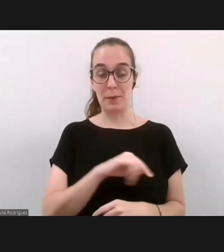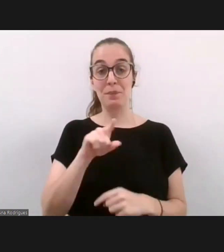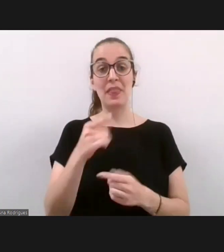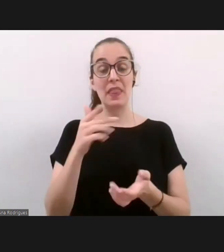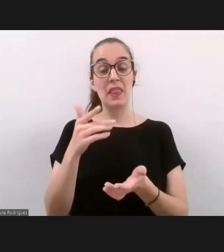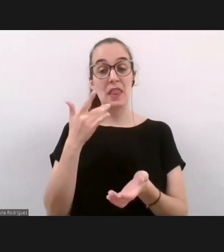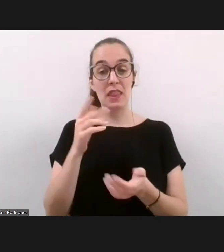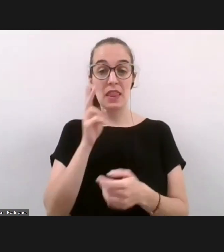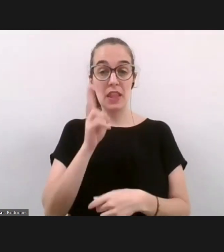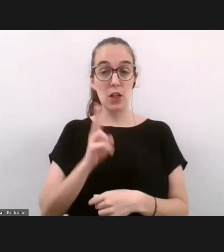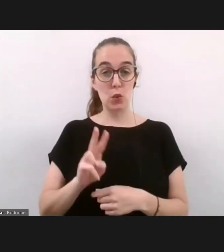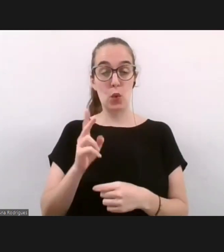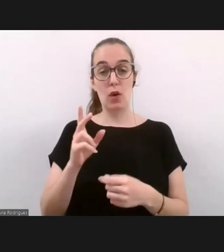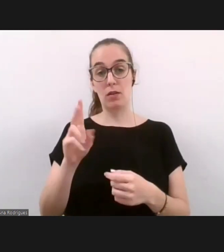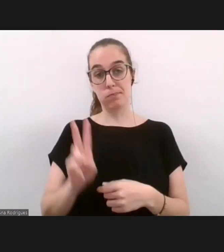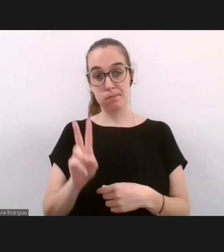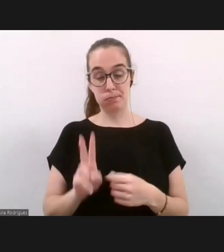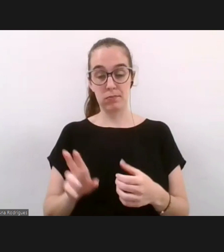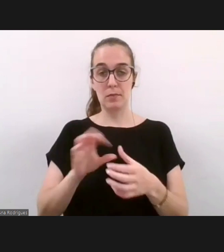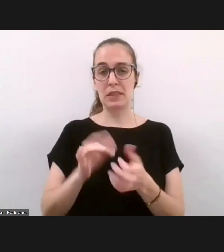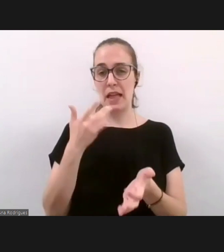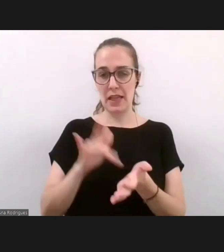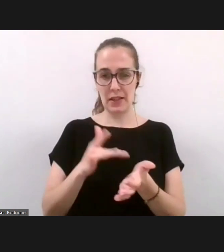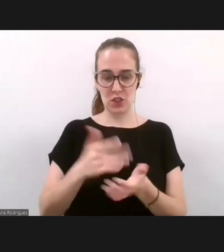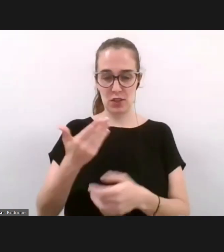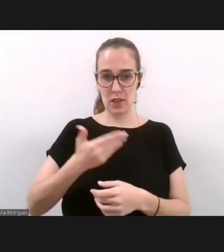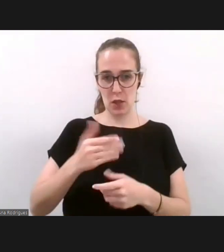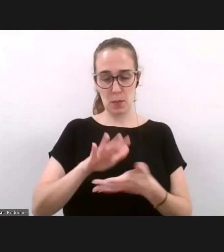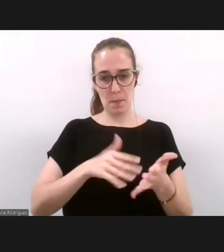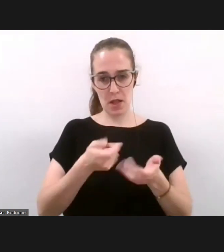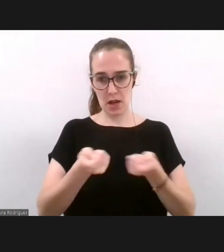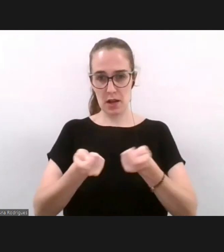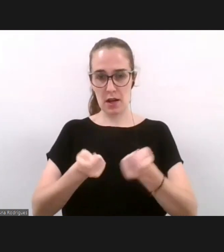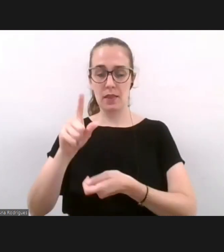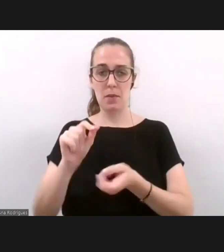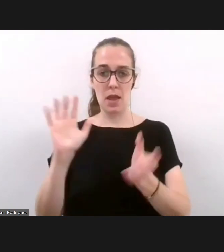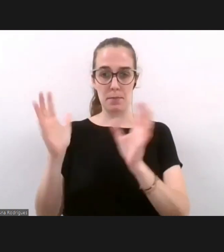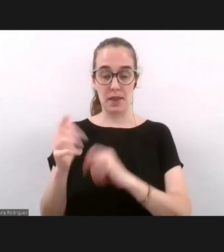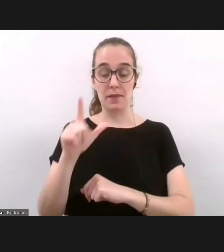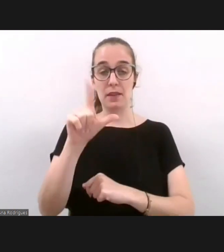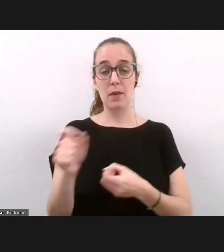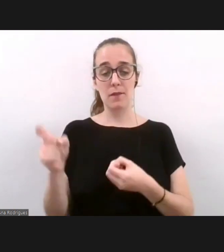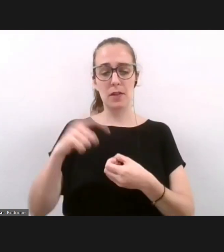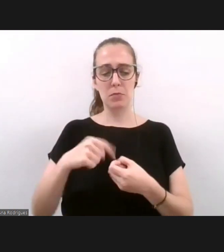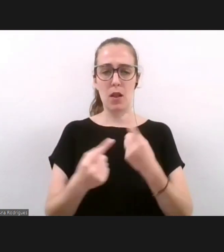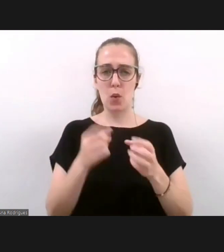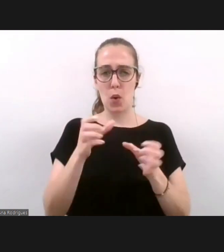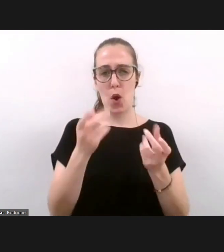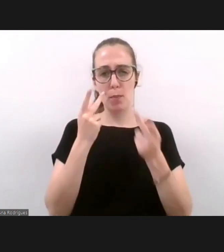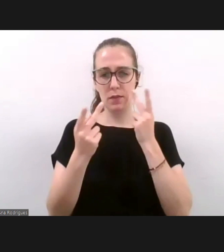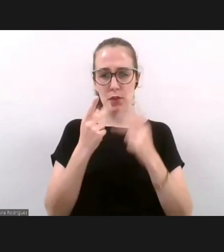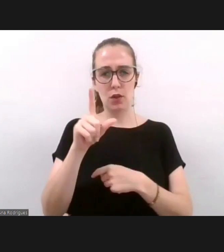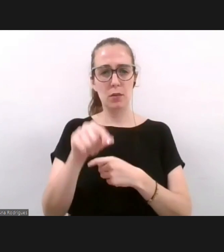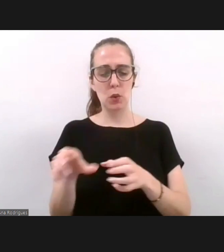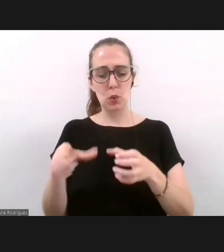de Planeamento, Direito Urbanístico e Direito Ambiental, é membro de vários observatórios, grupos de investigação e organizações académicas